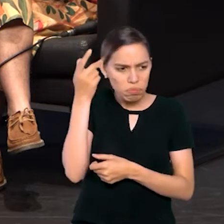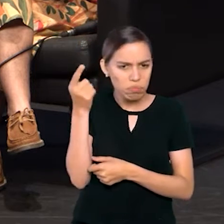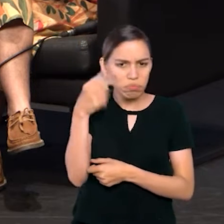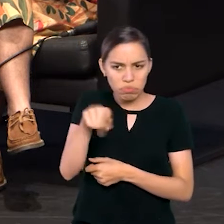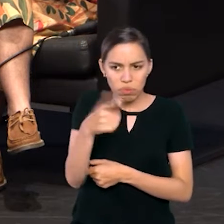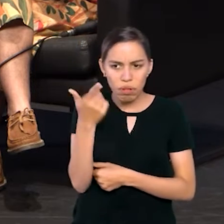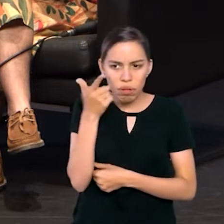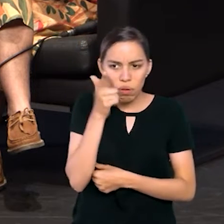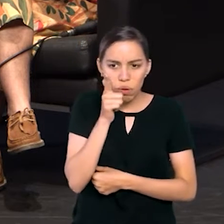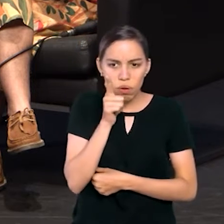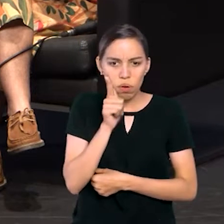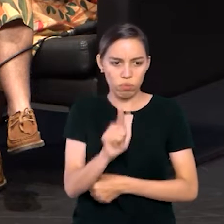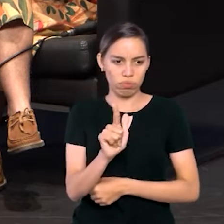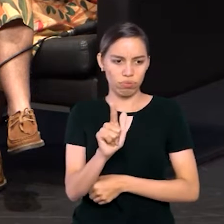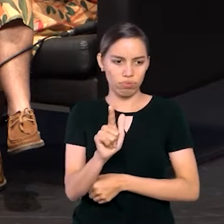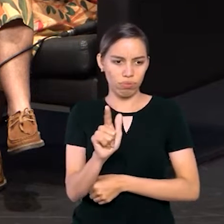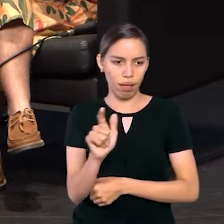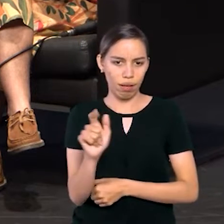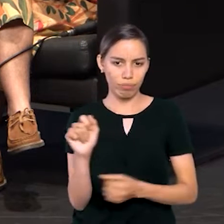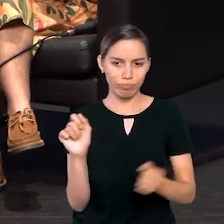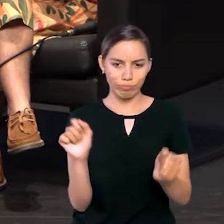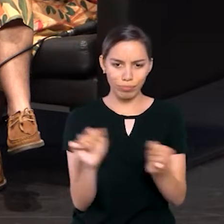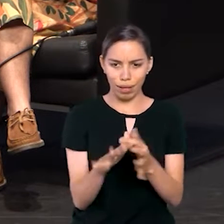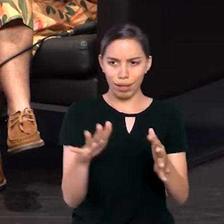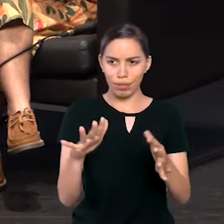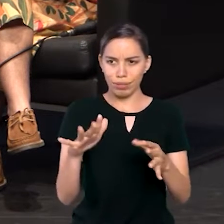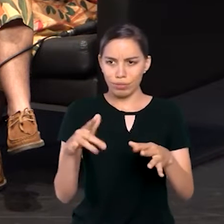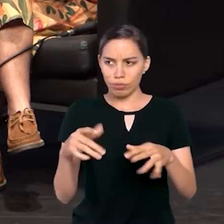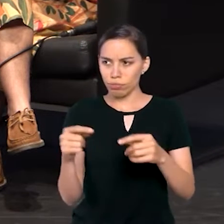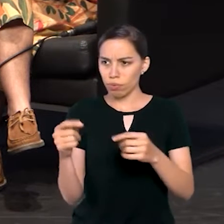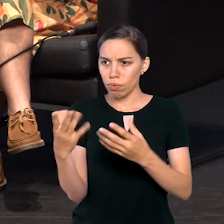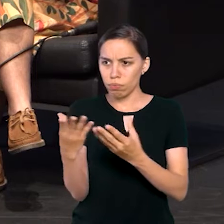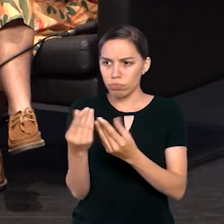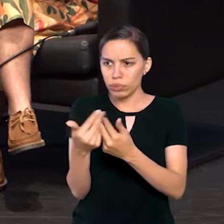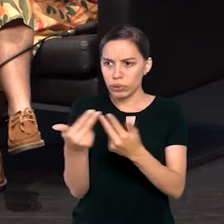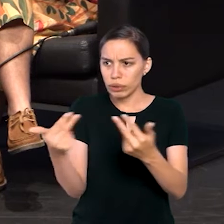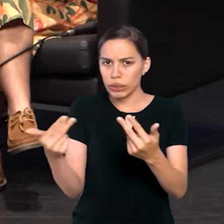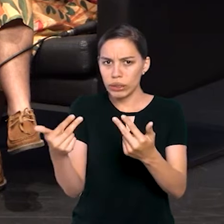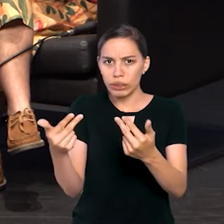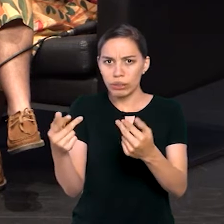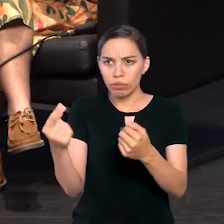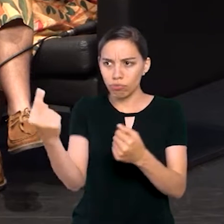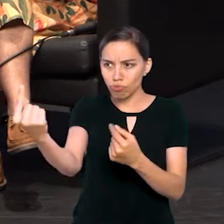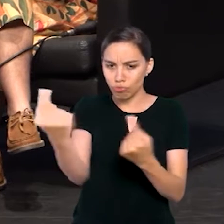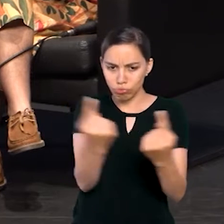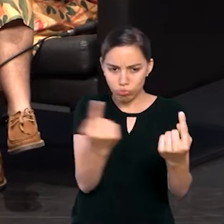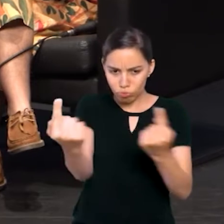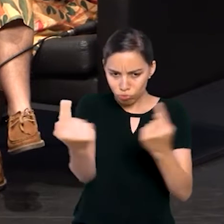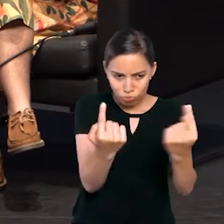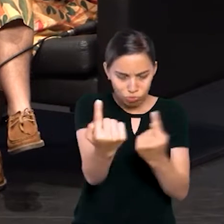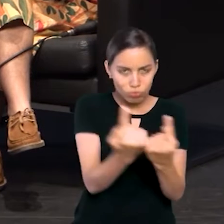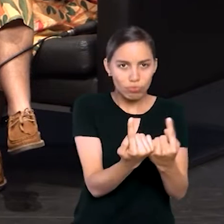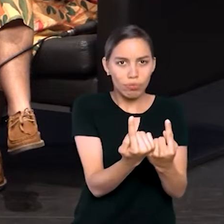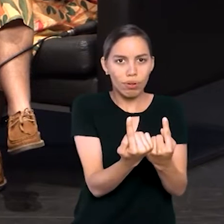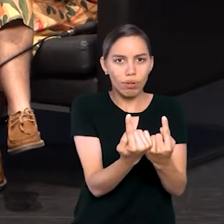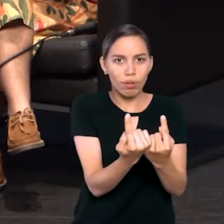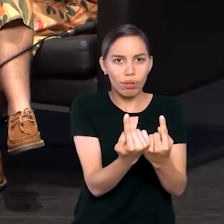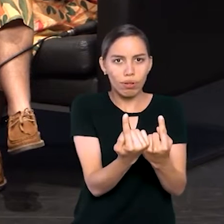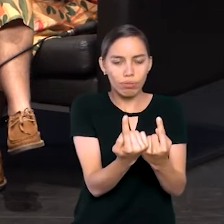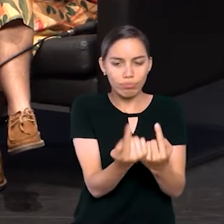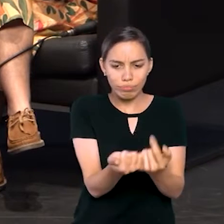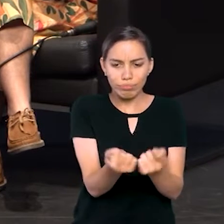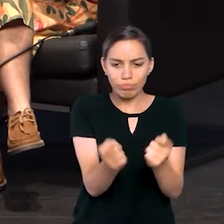conseguirem fazer essa mágica de escapar das suas obrigações todas e